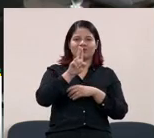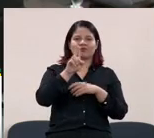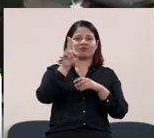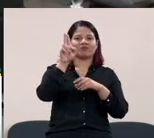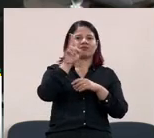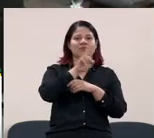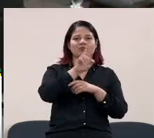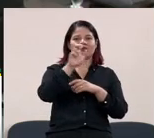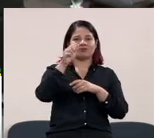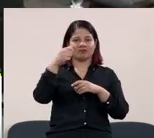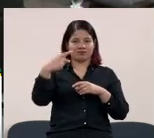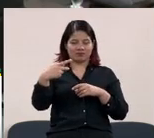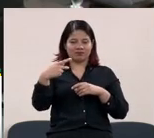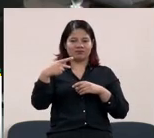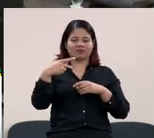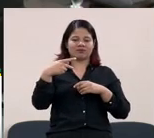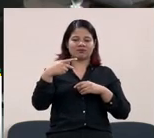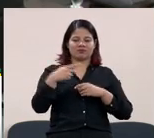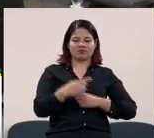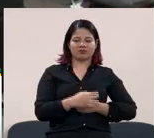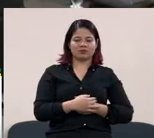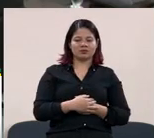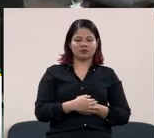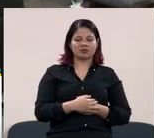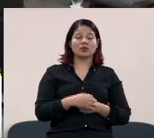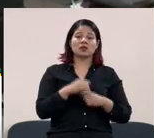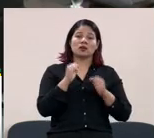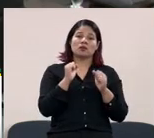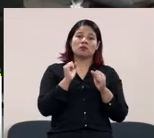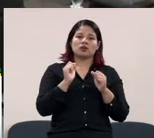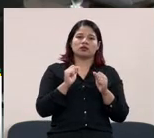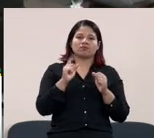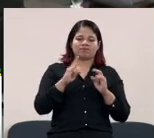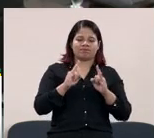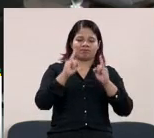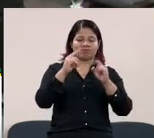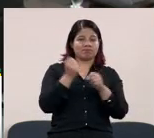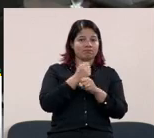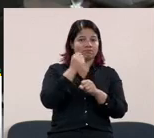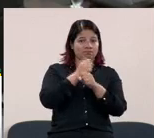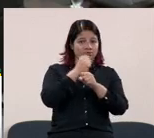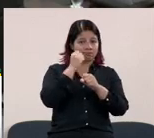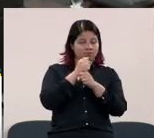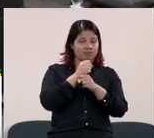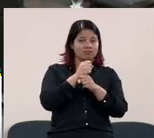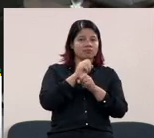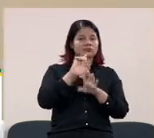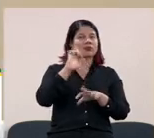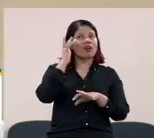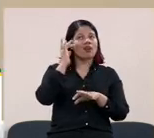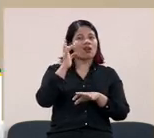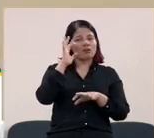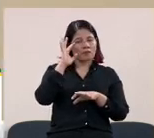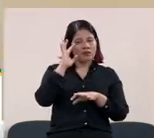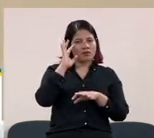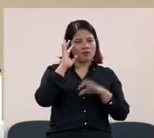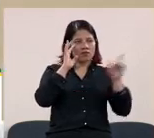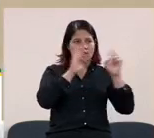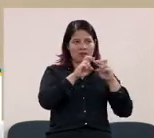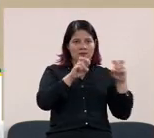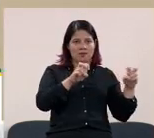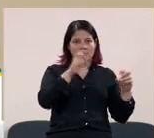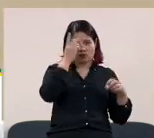desse prédio, amanhã, quarta-feira, teremos a confirmação da bancada, mas na semana passada a bancada